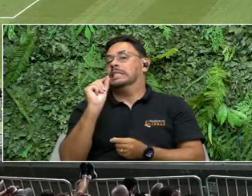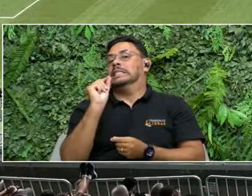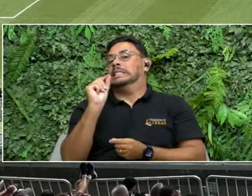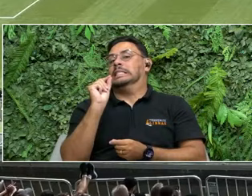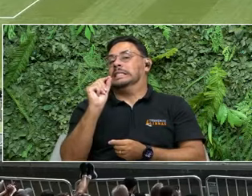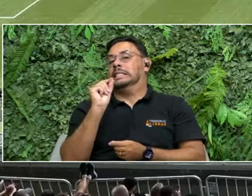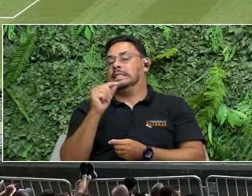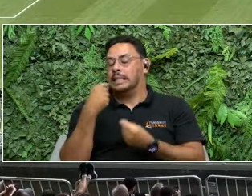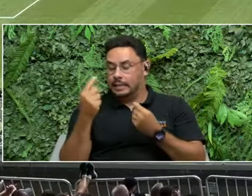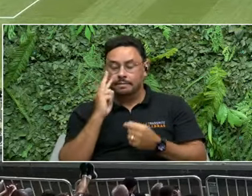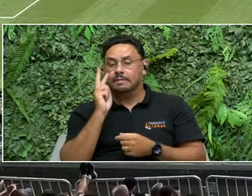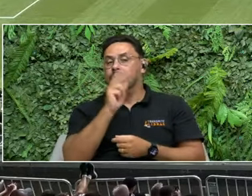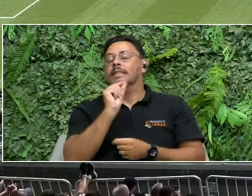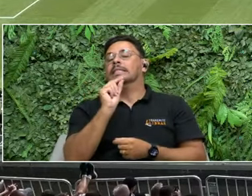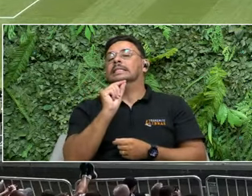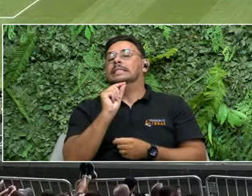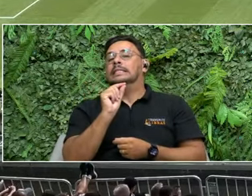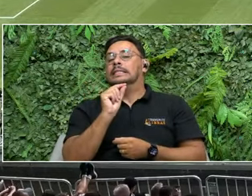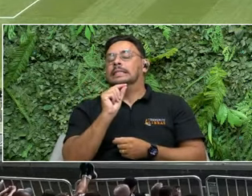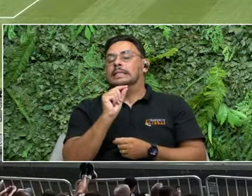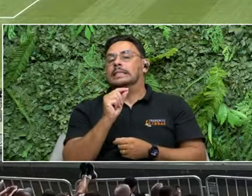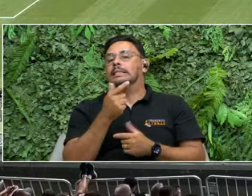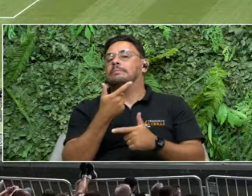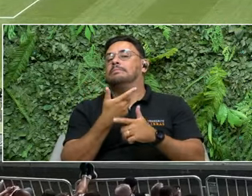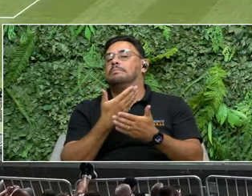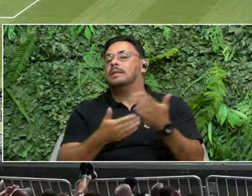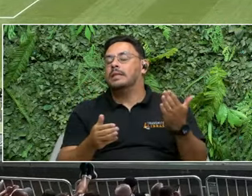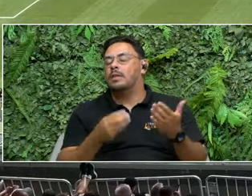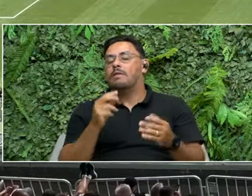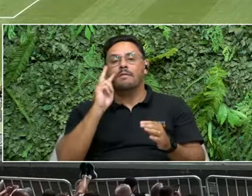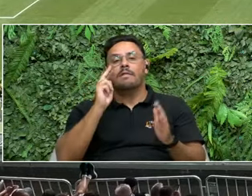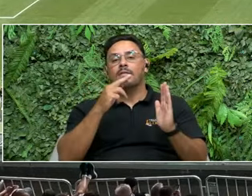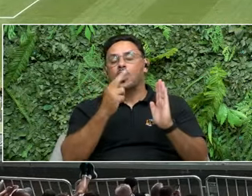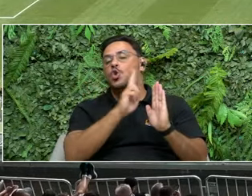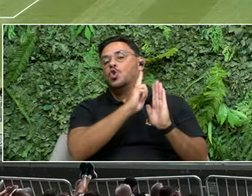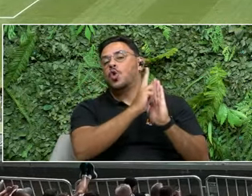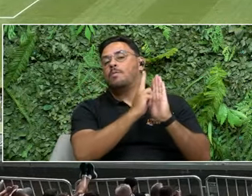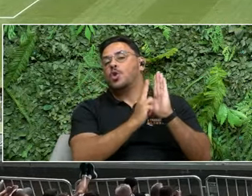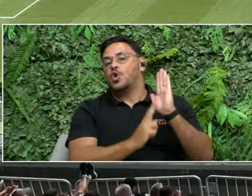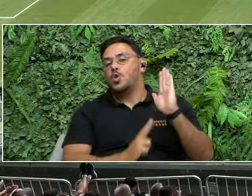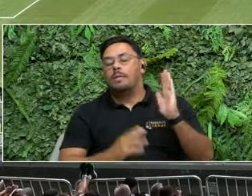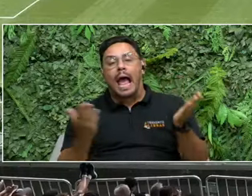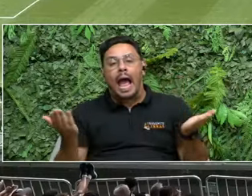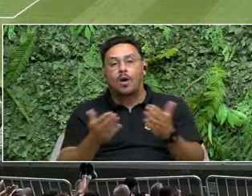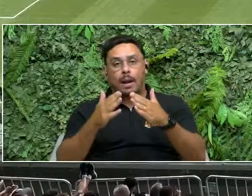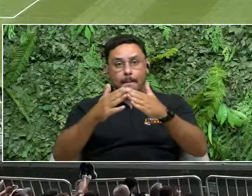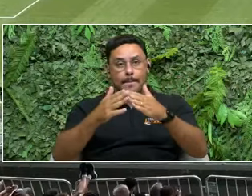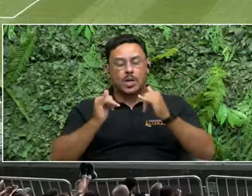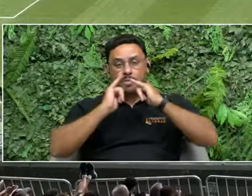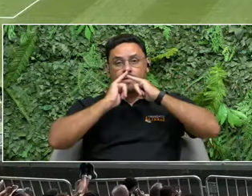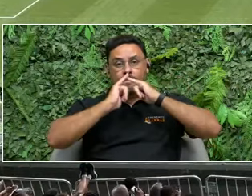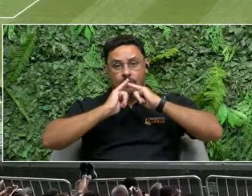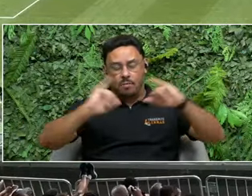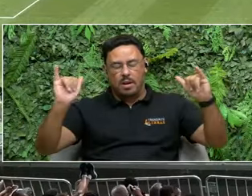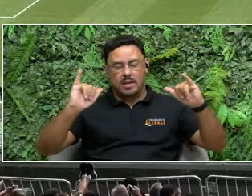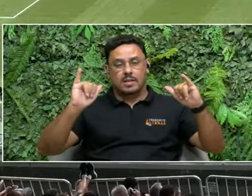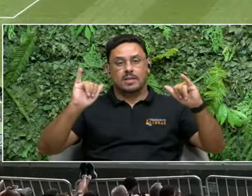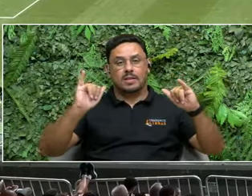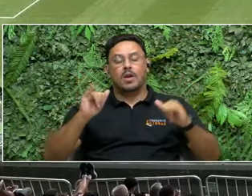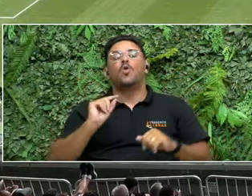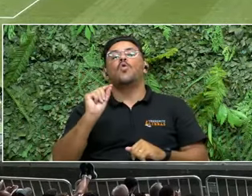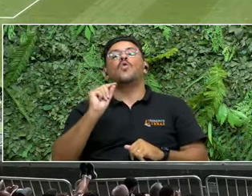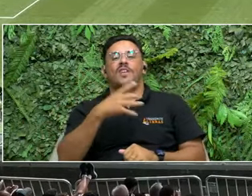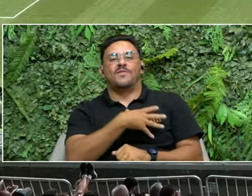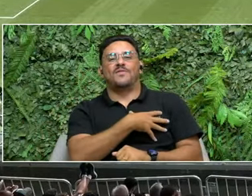conferir do espetáculo quando sair a escalação a gente vai ficar sabendo o destaque agora é dele o filho